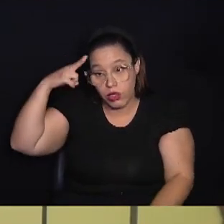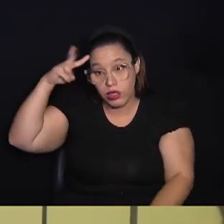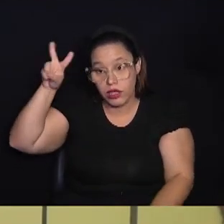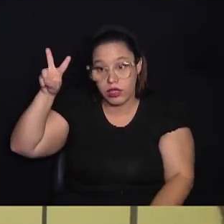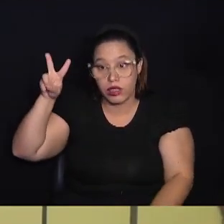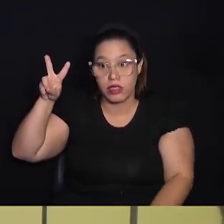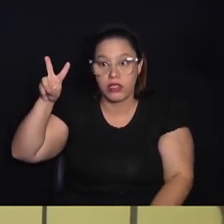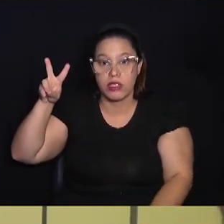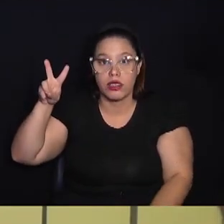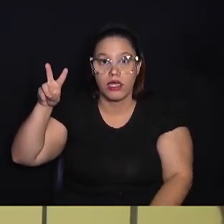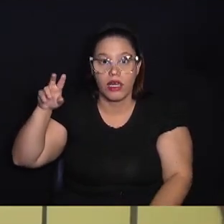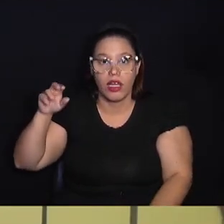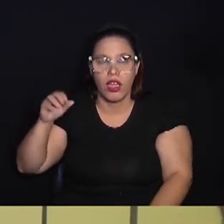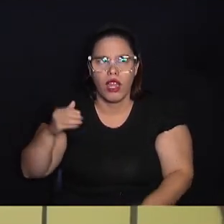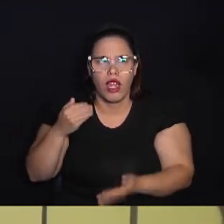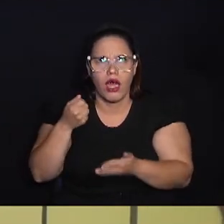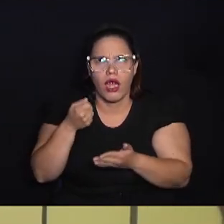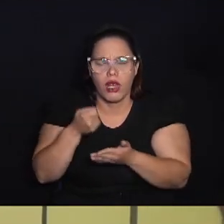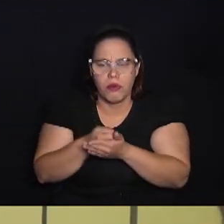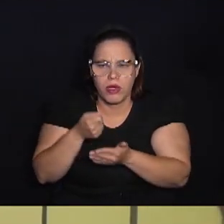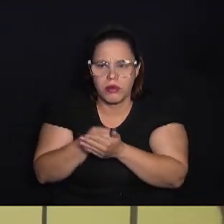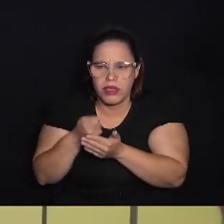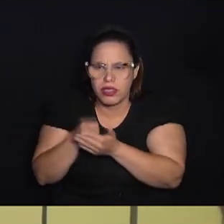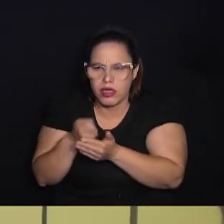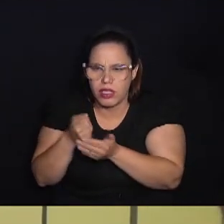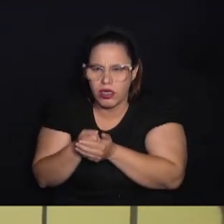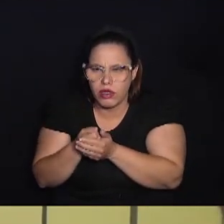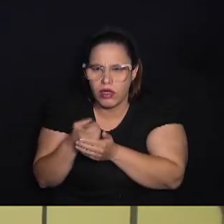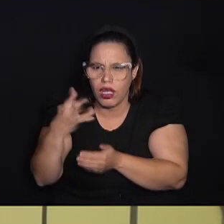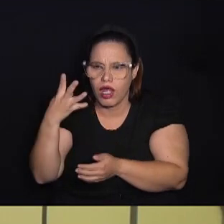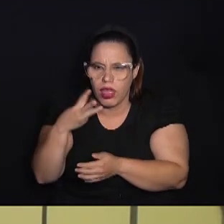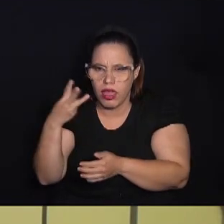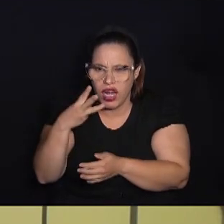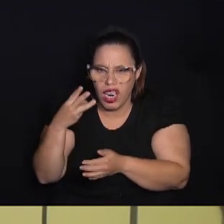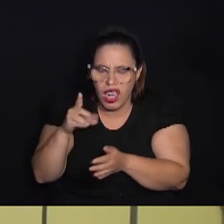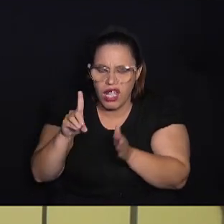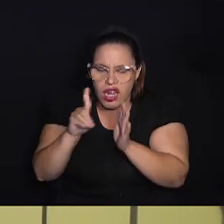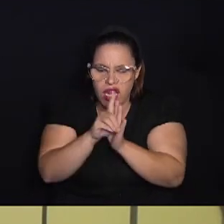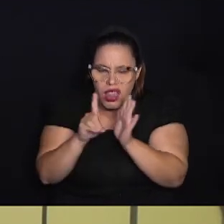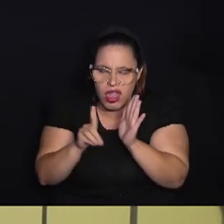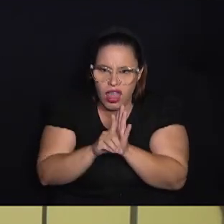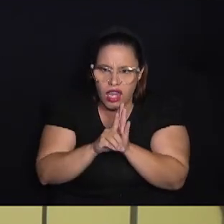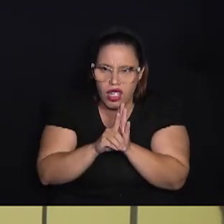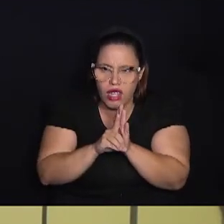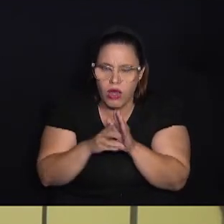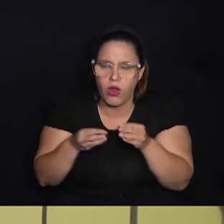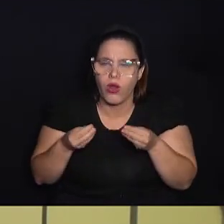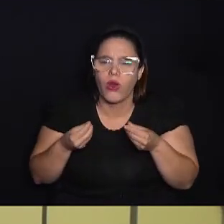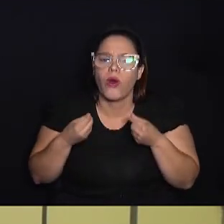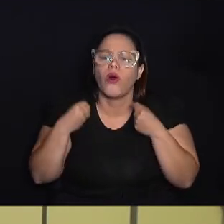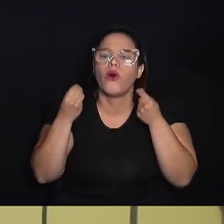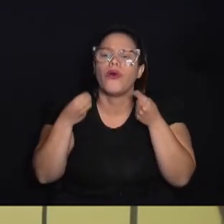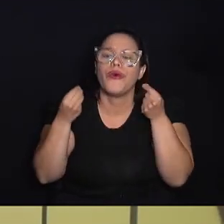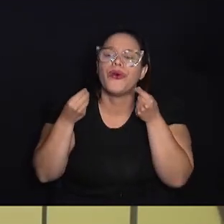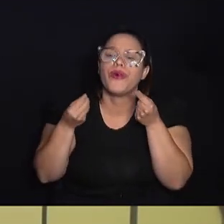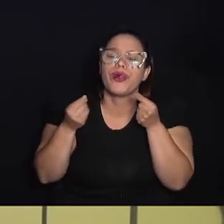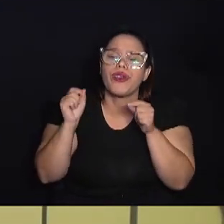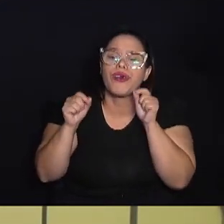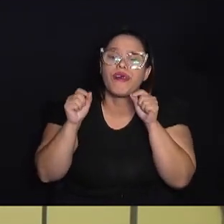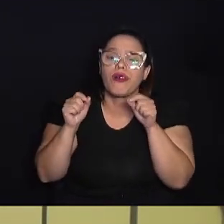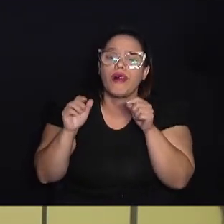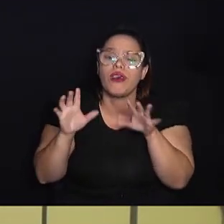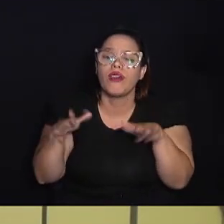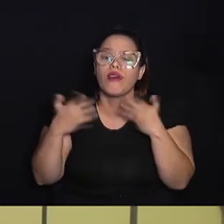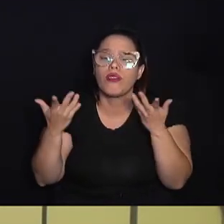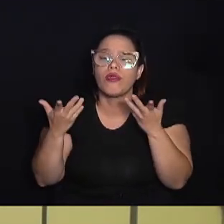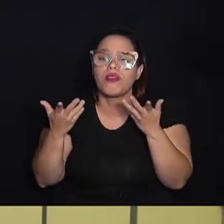vê eles executaram Manteve a forca por três décadas mostrando o que que aconteceria com os próximos né já era um